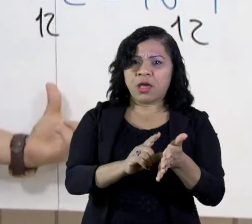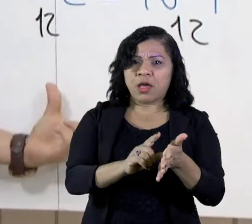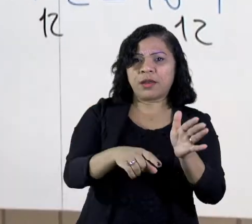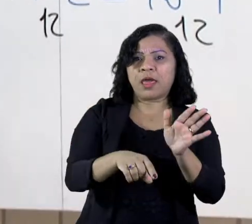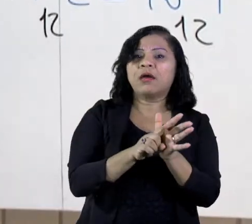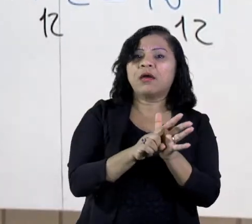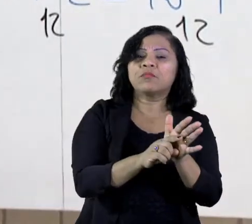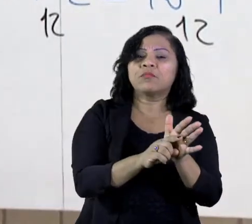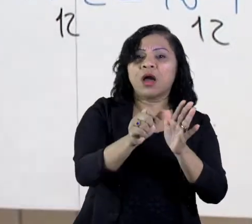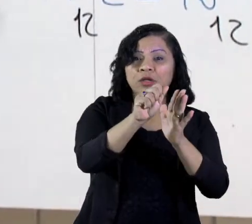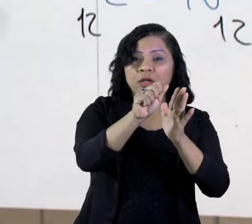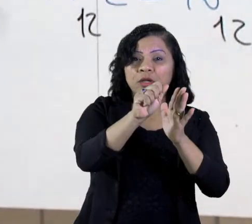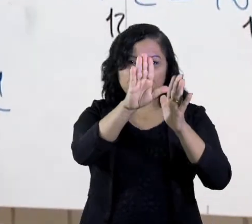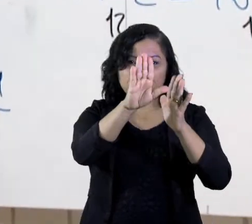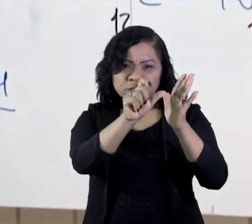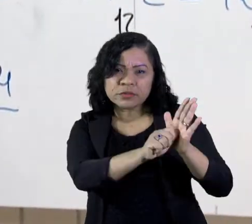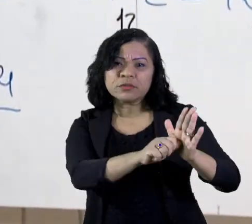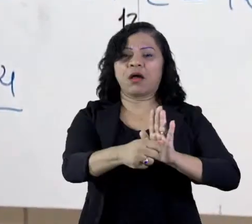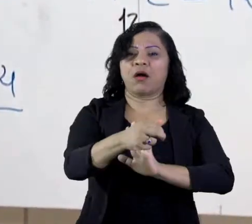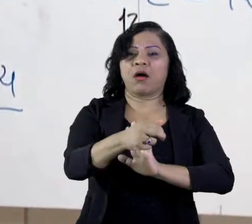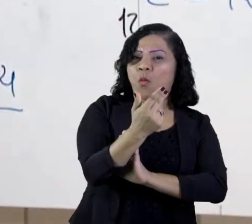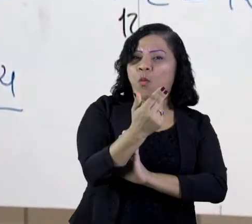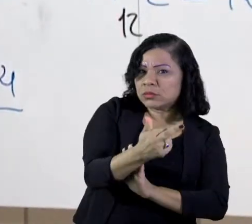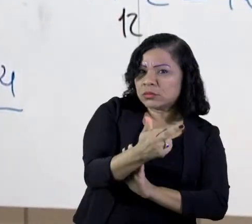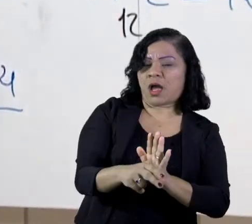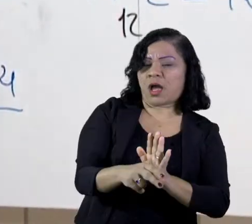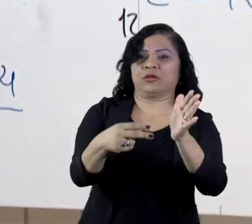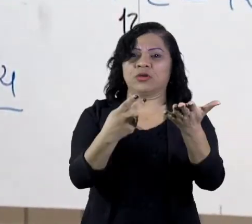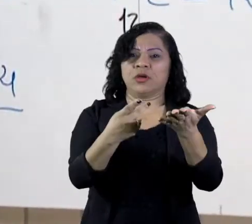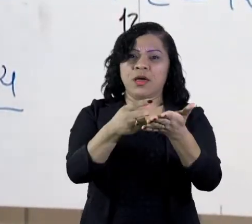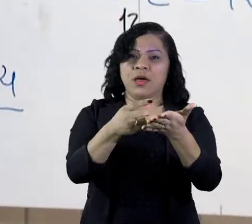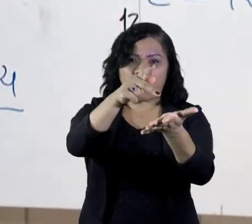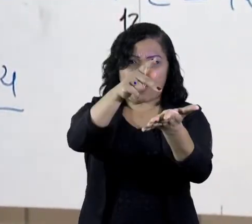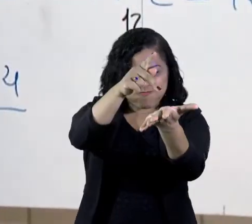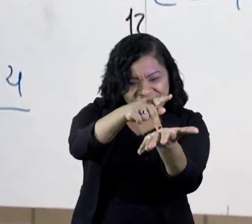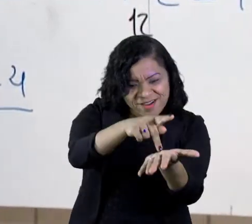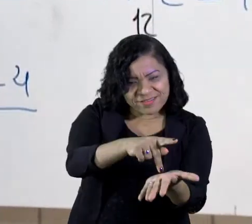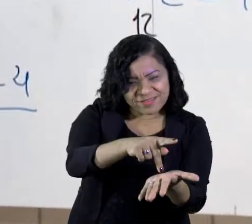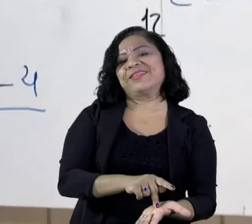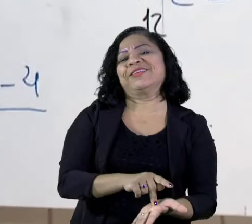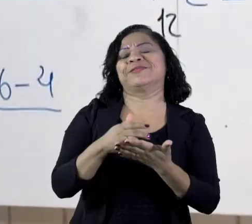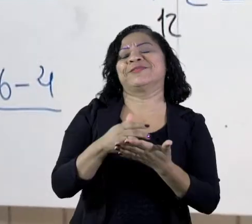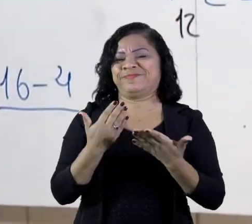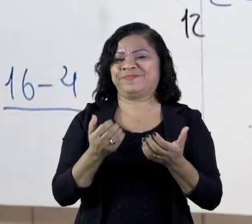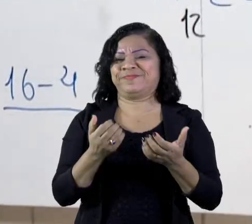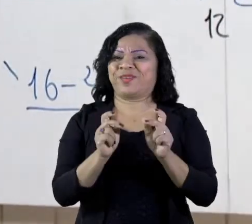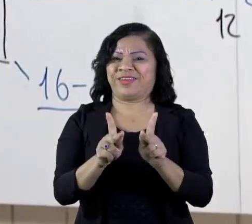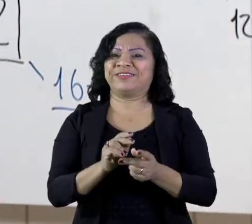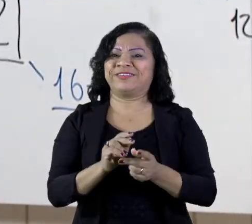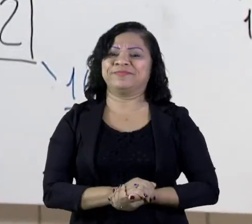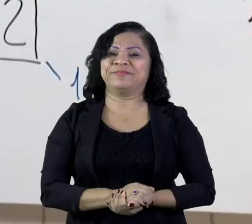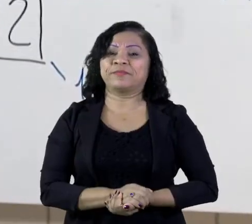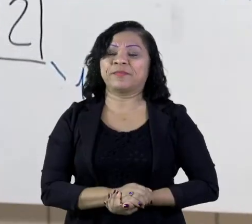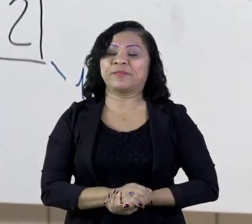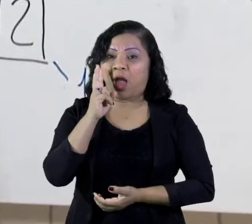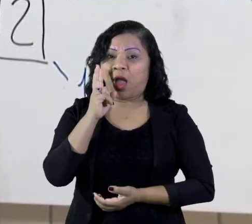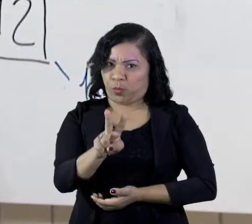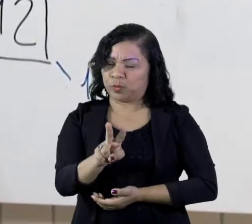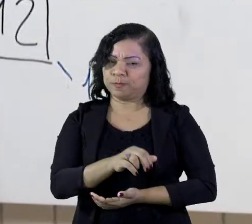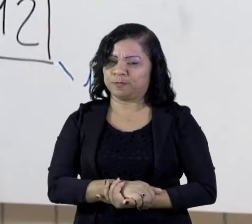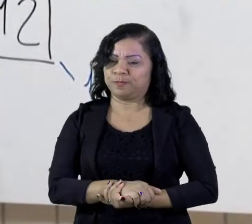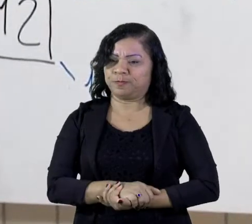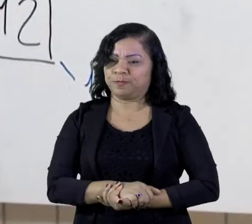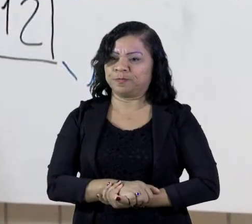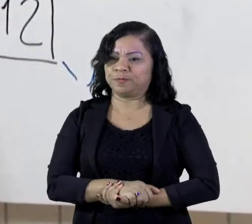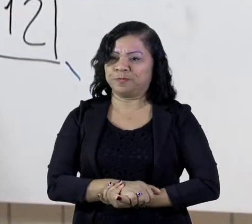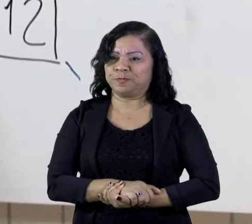for a mesma, então a relação de igualdade é verdadeira. Beleza? Olha só.